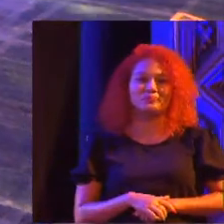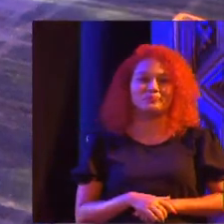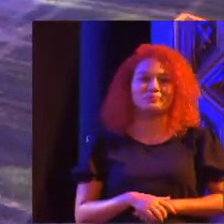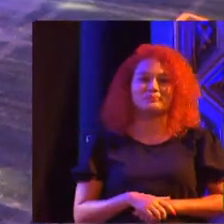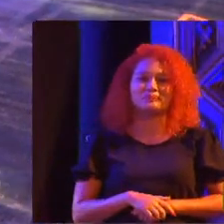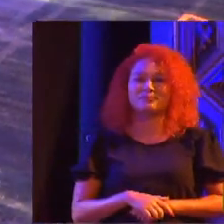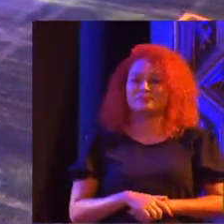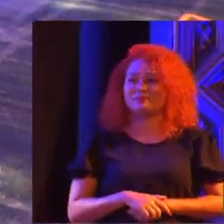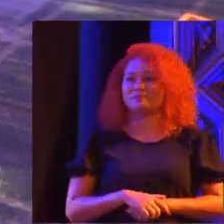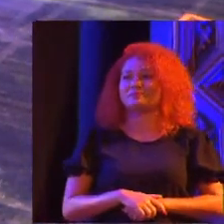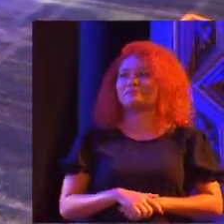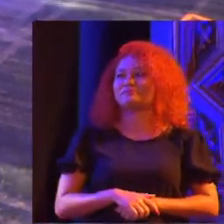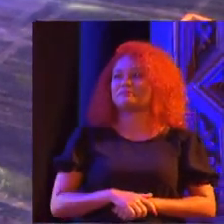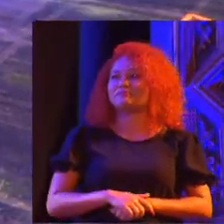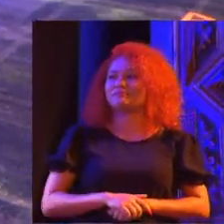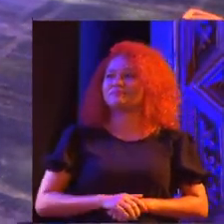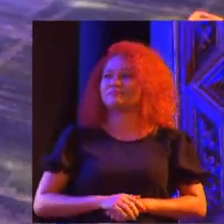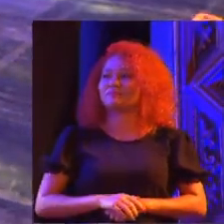Quero.